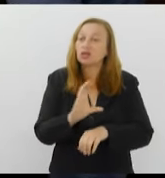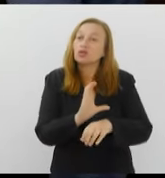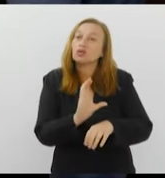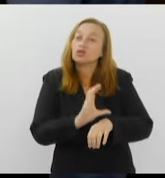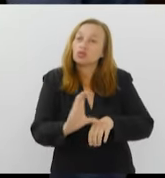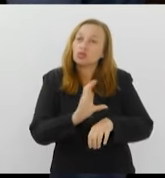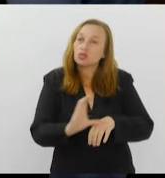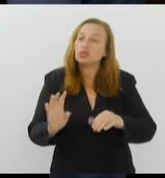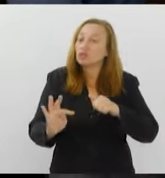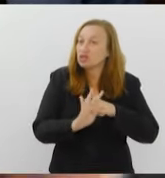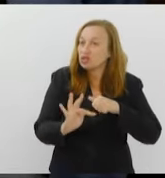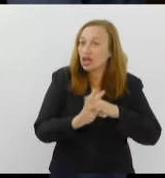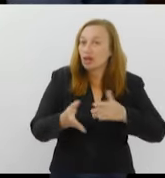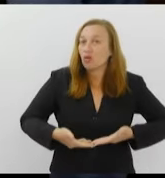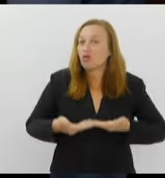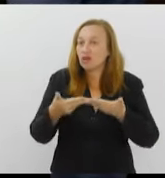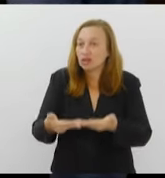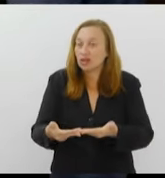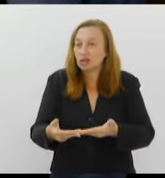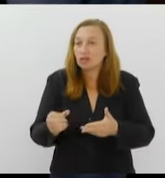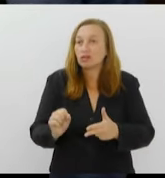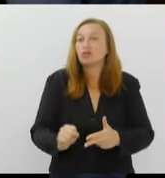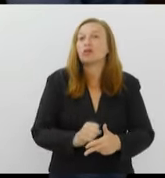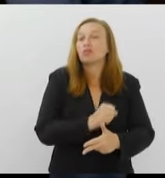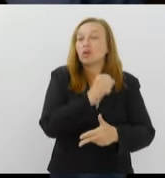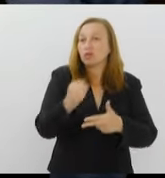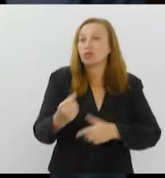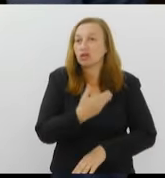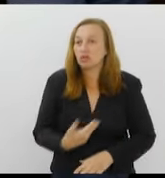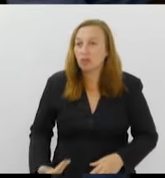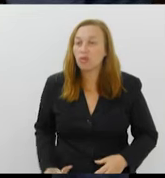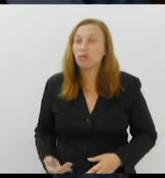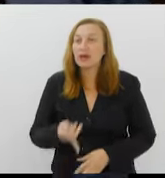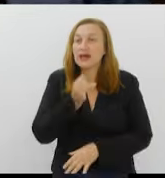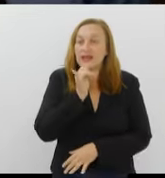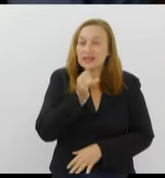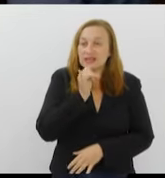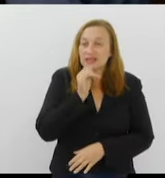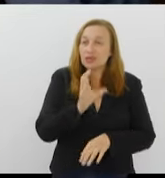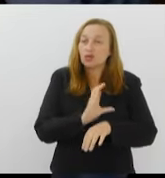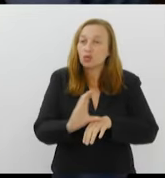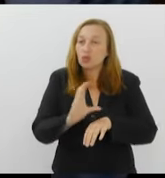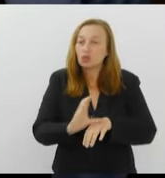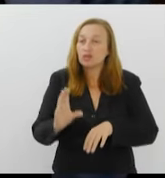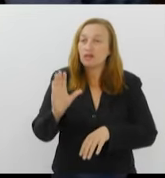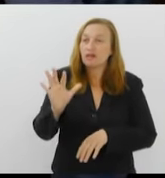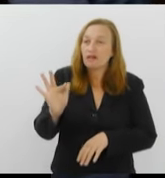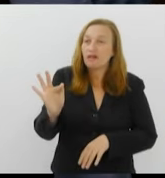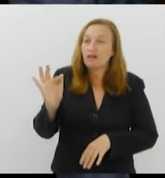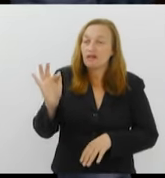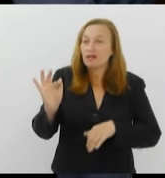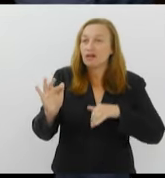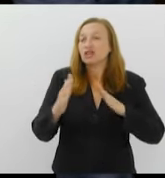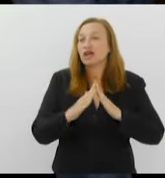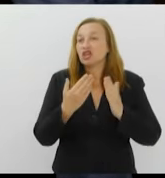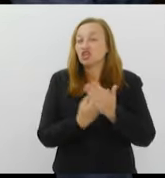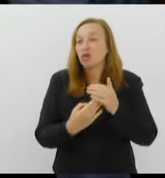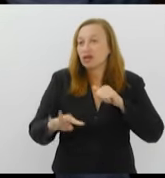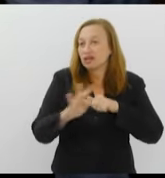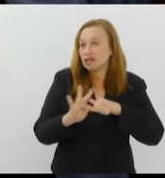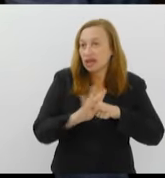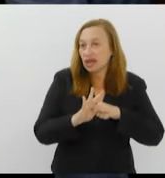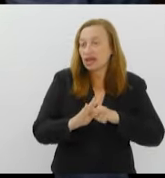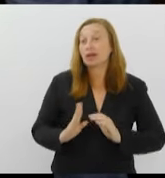técnicos ofertados pelo poder público, como, por exemplo, os cursos da FAETEC para essas crianças que